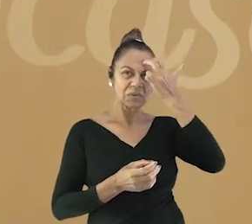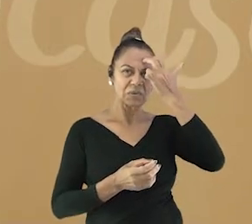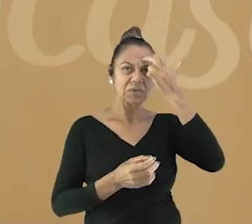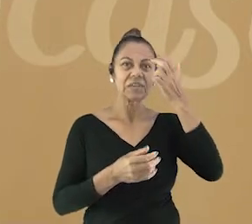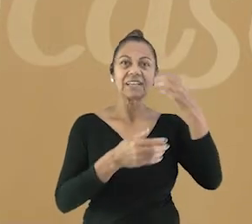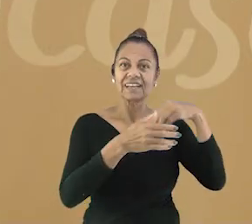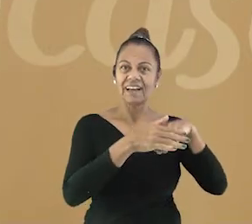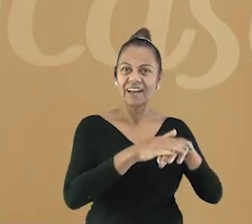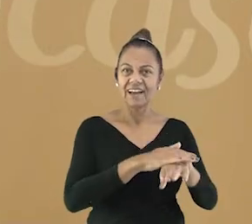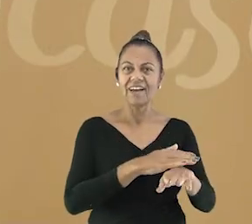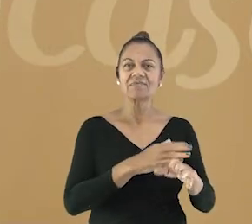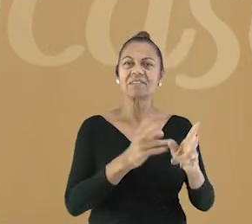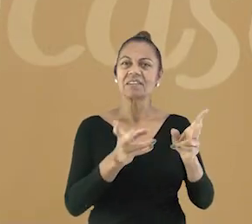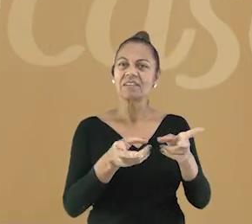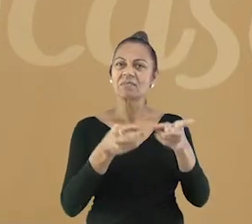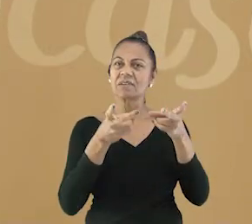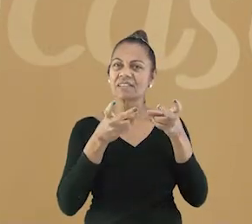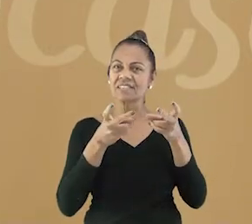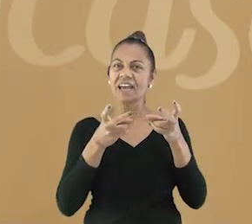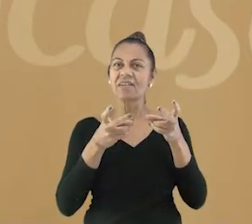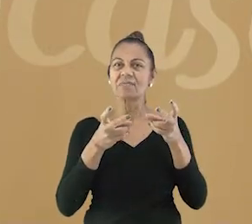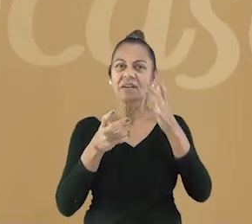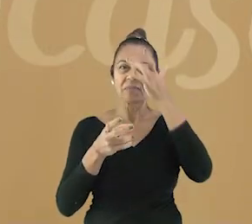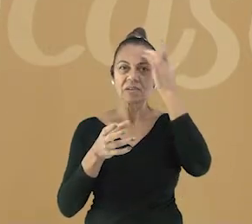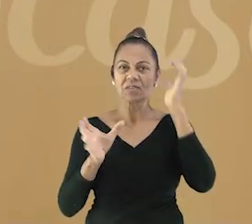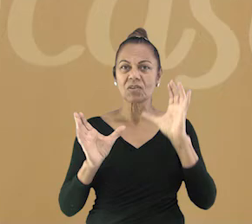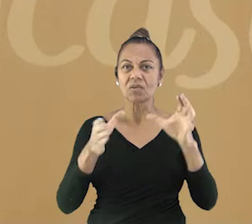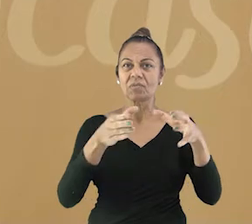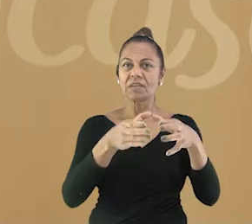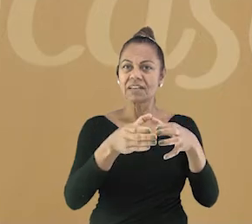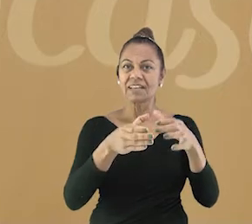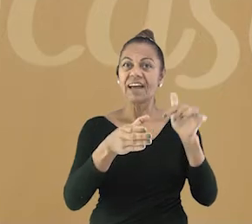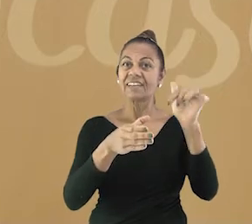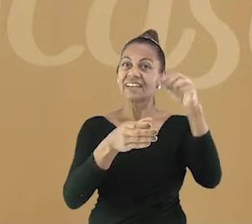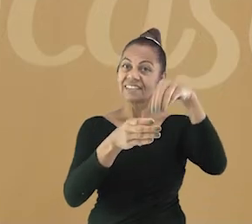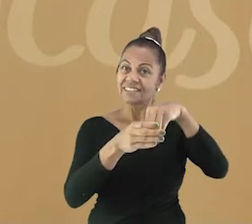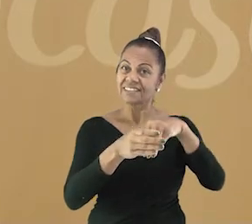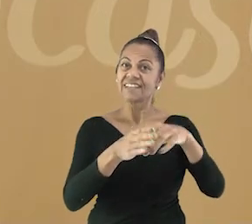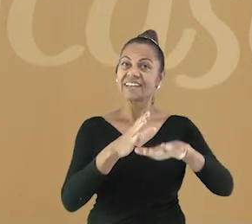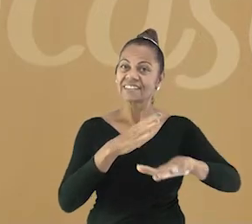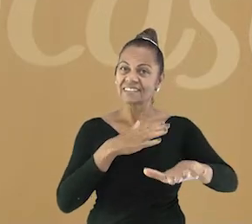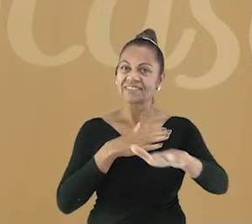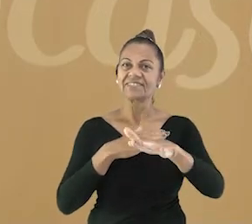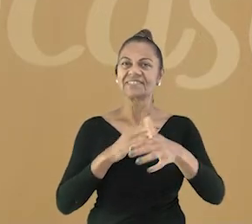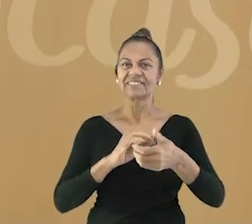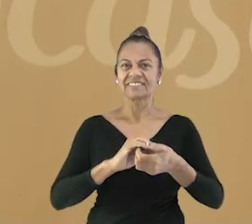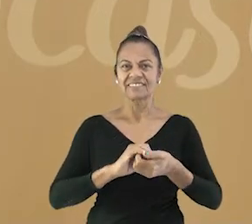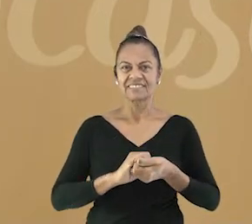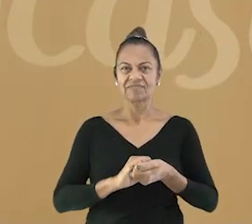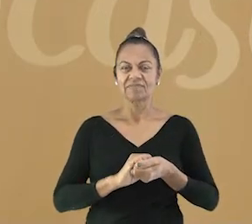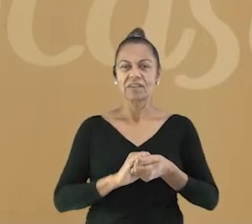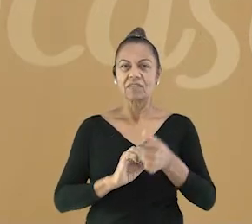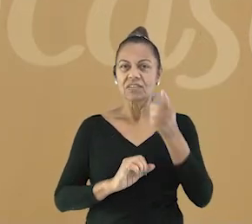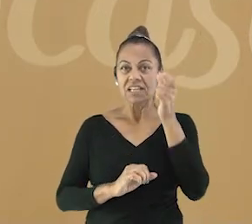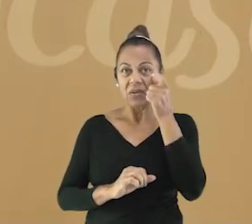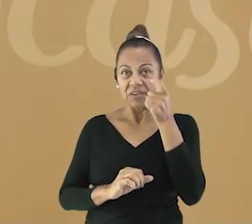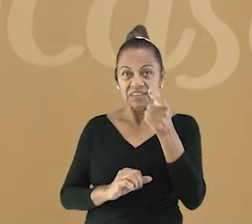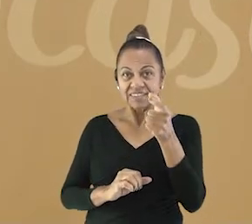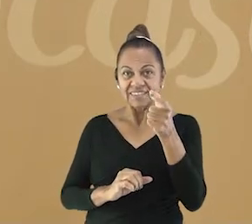Nessa brincadeira, as crianças imitam o que é um casamento tradicional pomerano, com sua manifestação